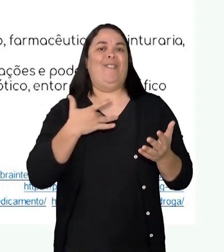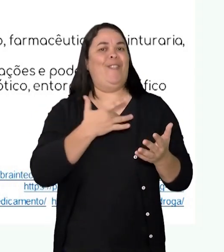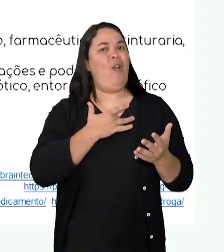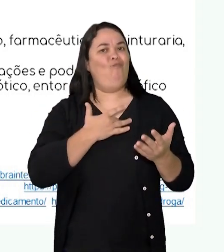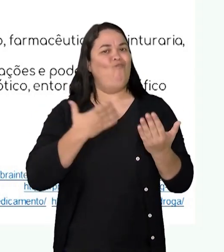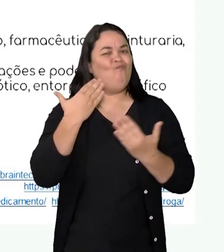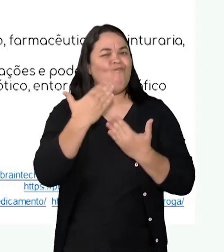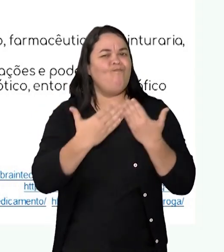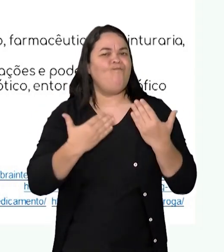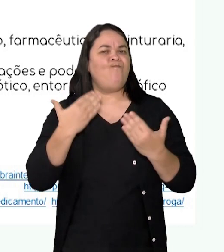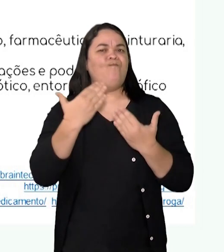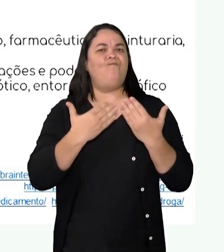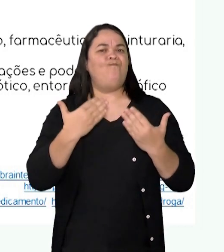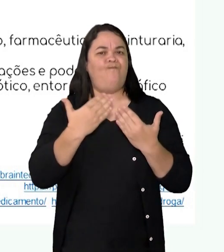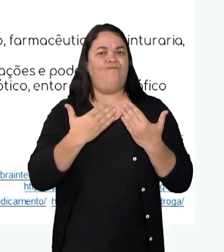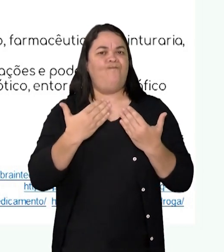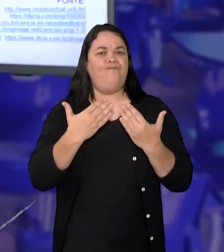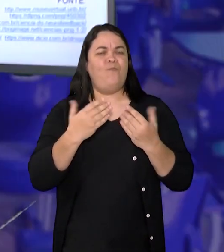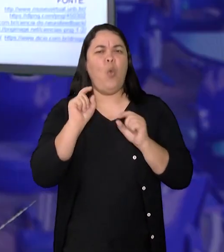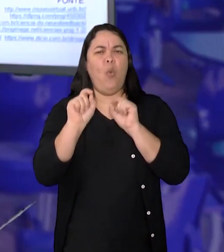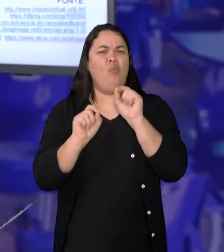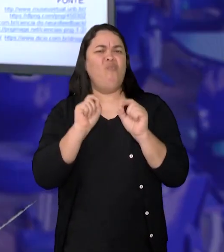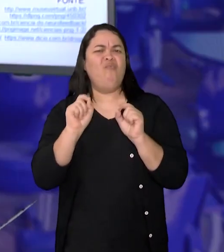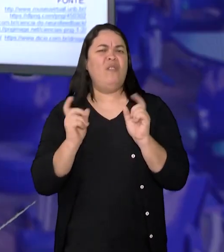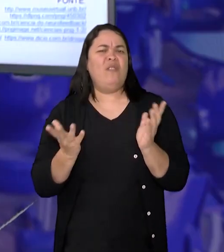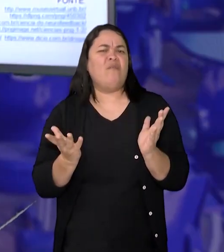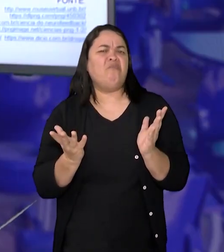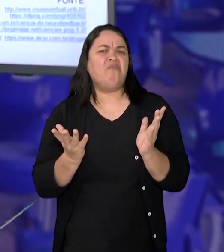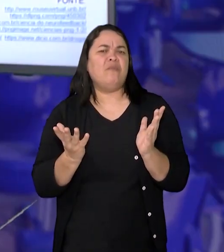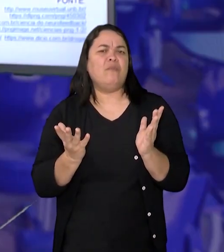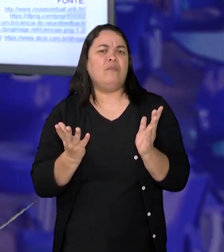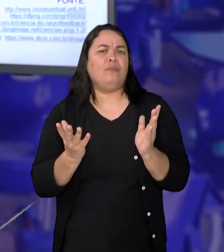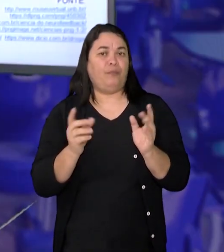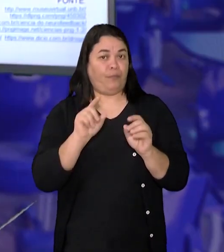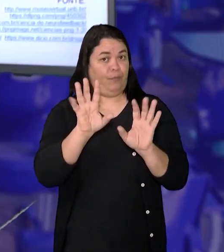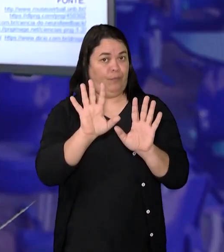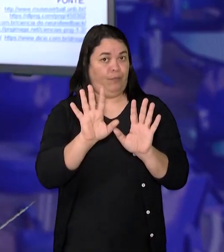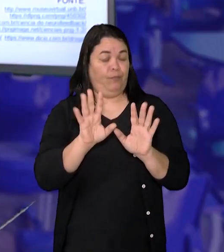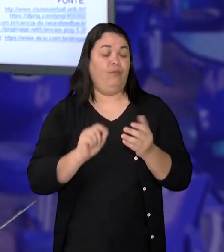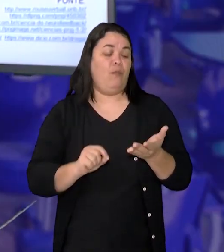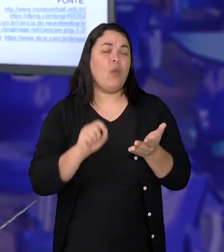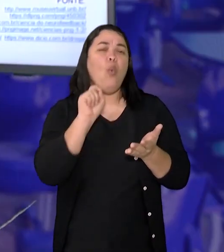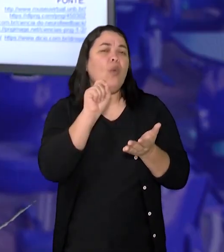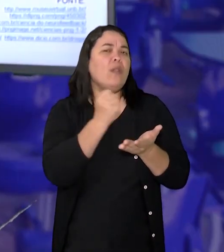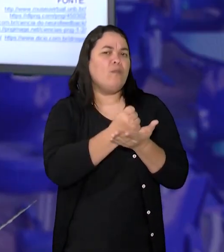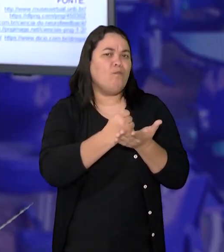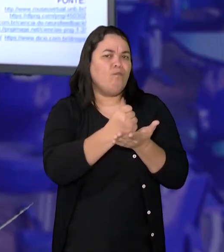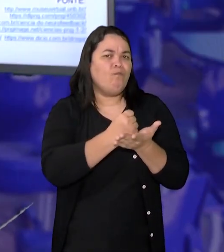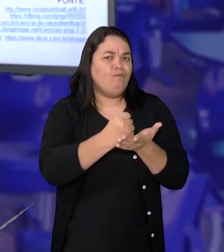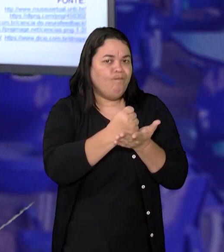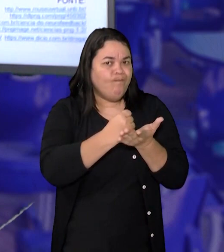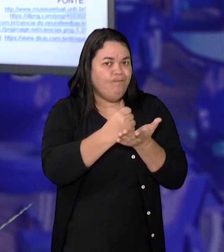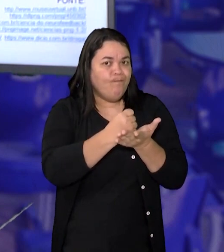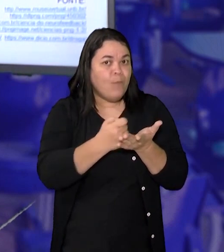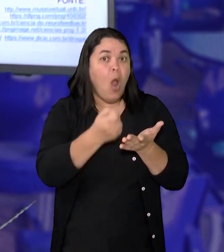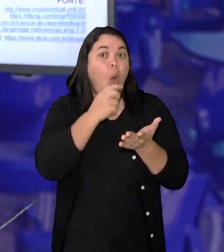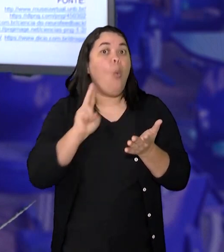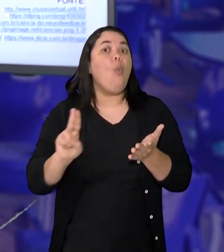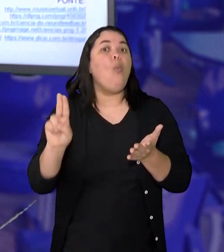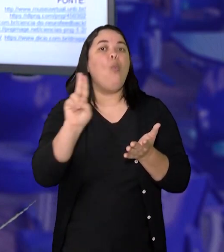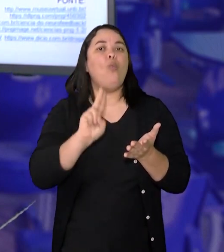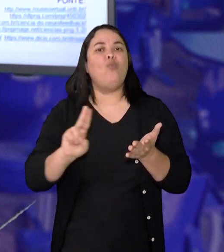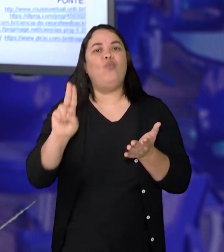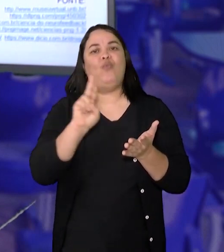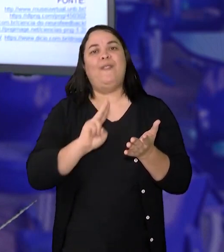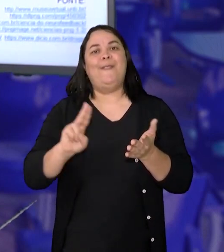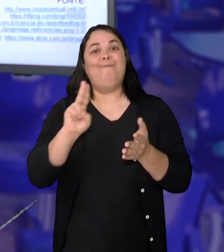afecção ou manifestação patológica. O que é isso, professor? Isso daí, na realidade, está dizendo que o medicamento ele é